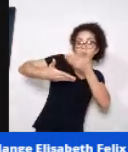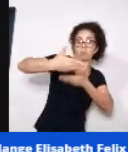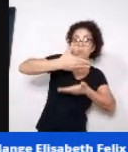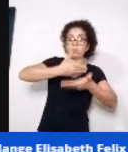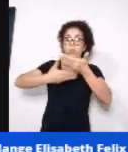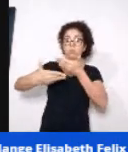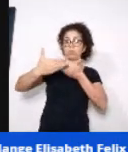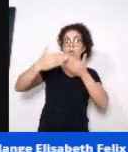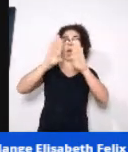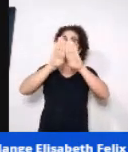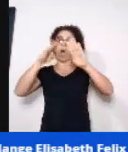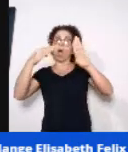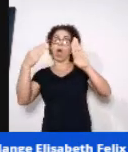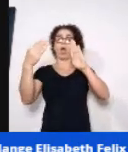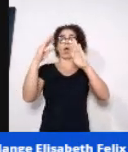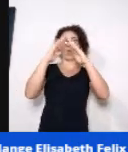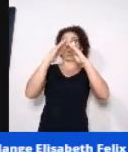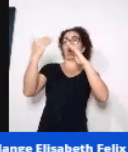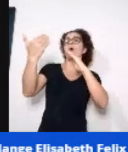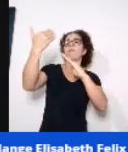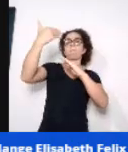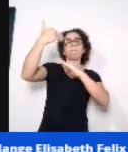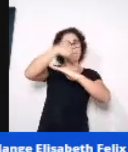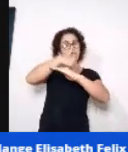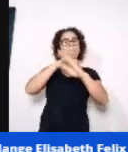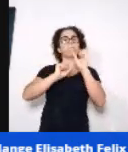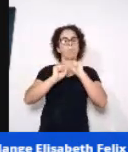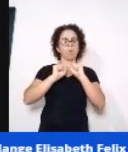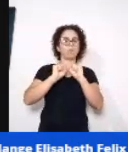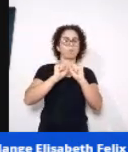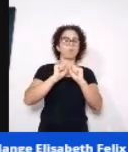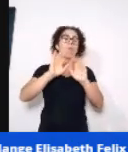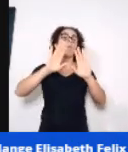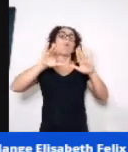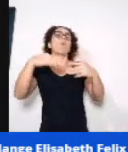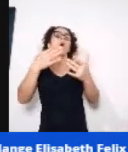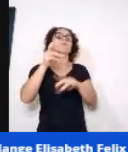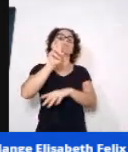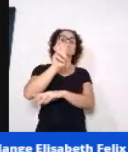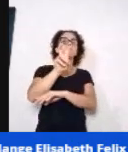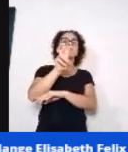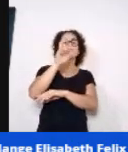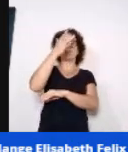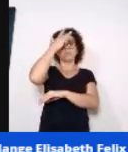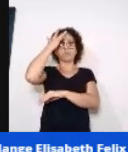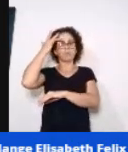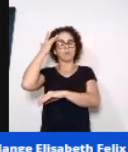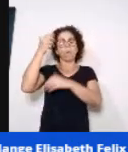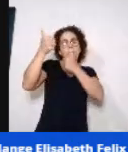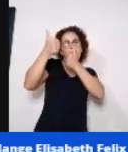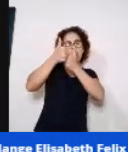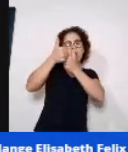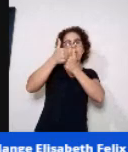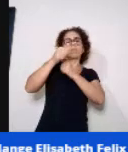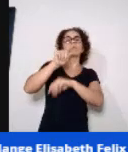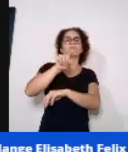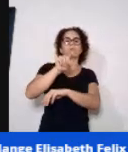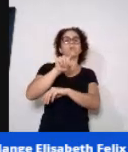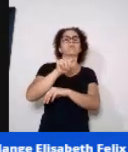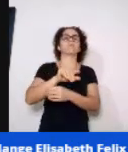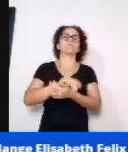Olha lá. Quem são as 5 pessoas mais próximas de você? Anotem no caderno, professor. Você é um